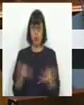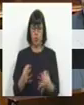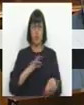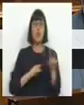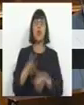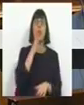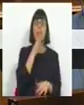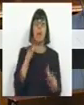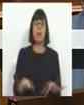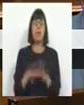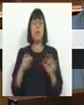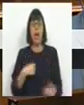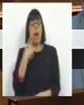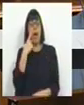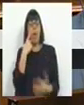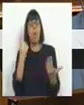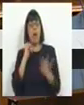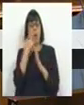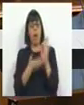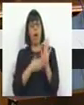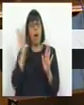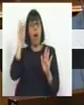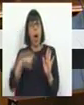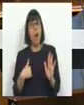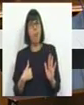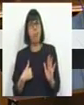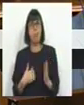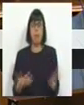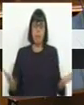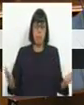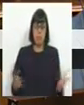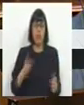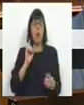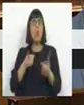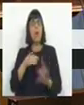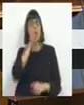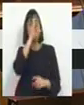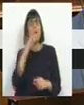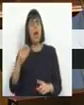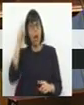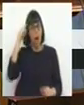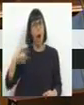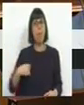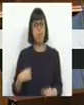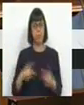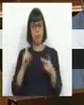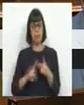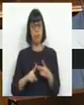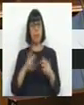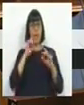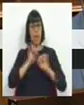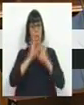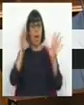Deputado, tal como conheço a Constituição da República, sei o que é o Estado de Direito, sei o que é